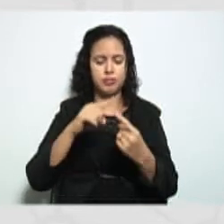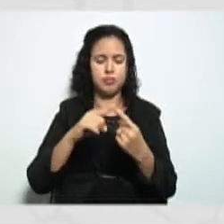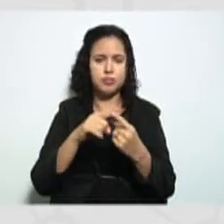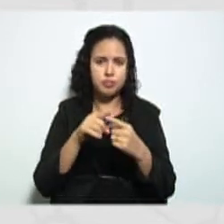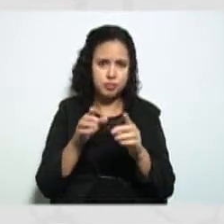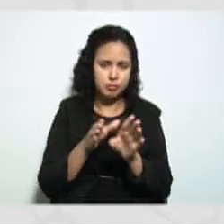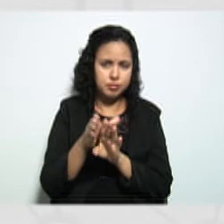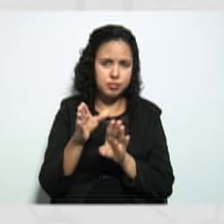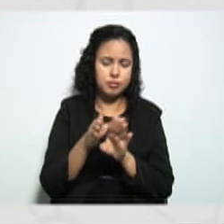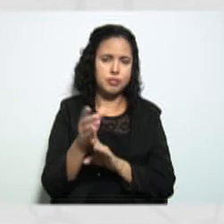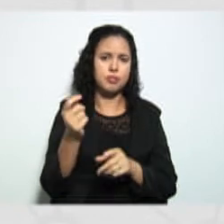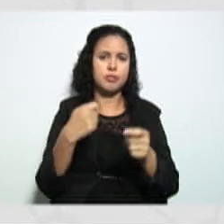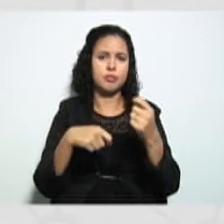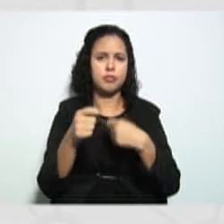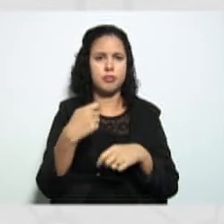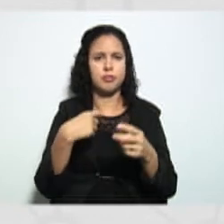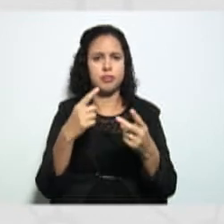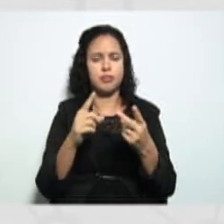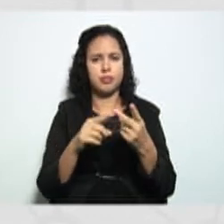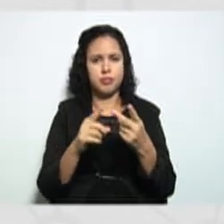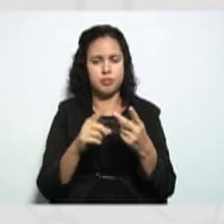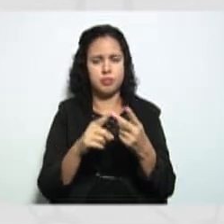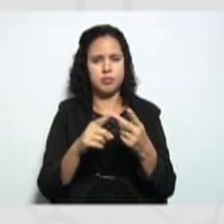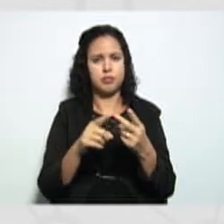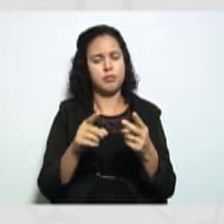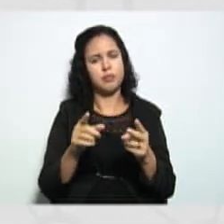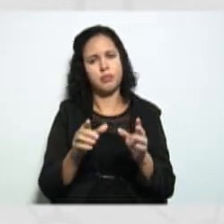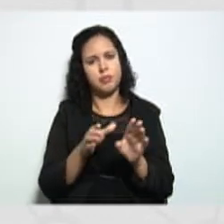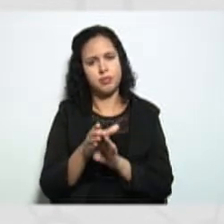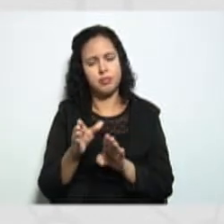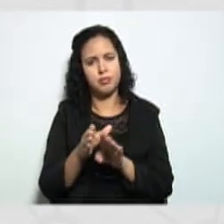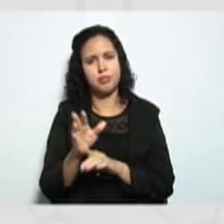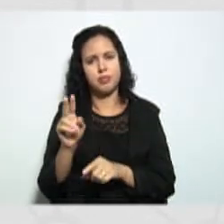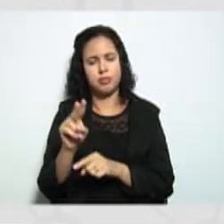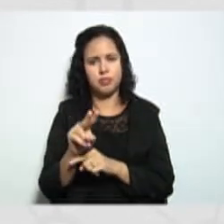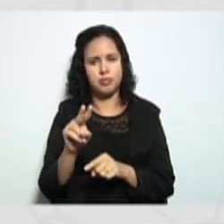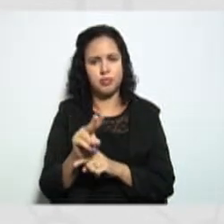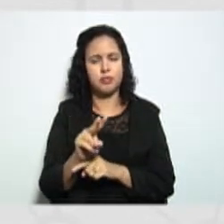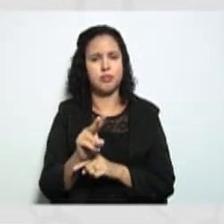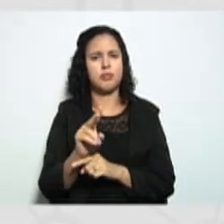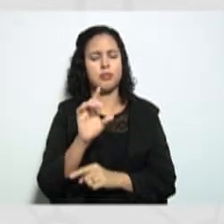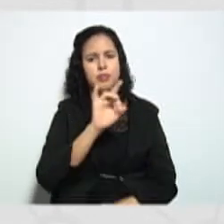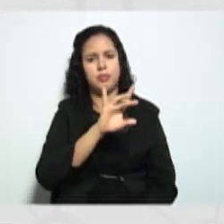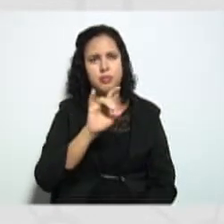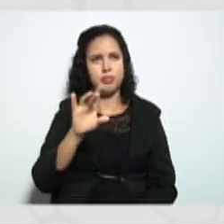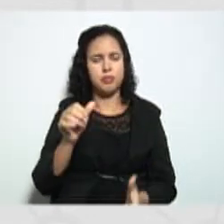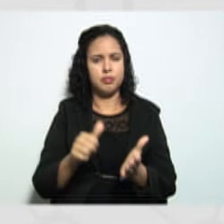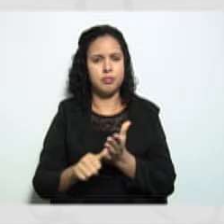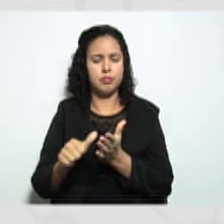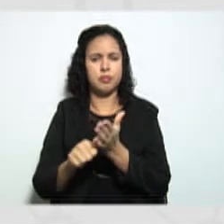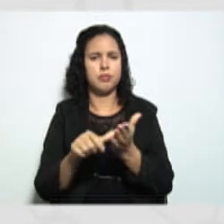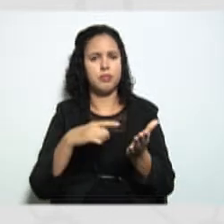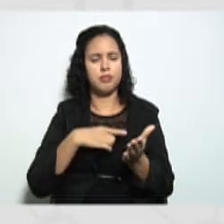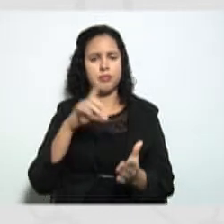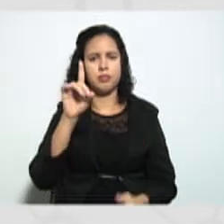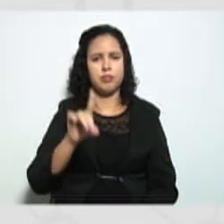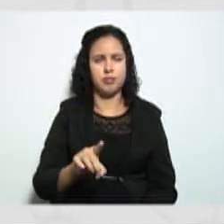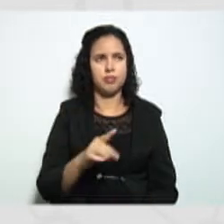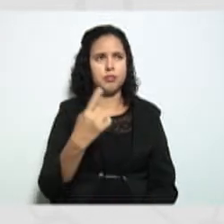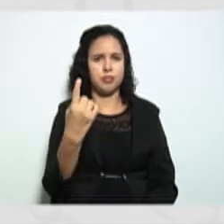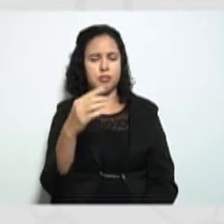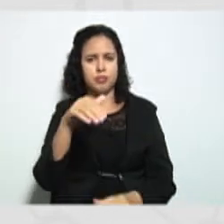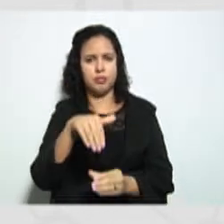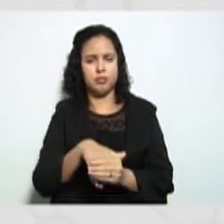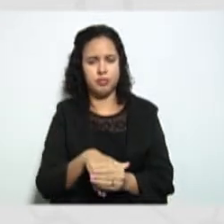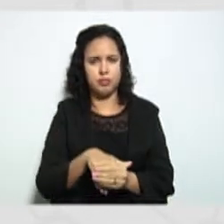votações e a sua característica é que cada cooperado tem direito a um voto, independente de qual seja o capital que ele tem